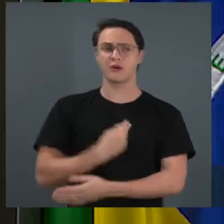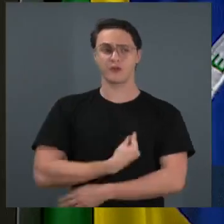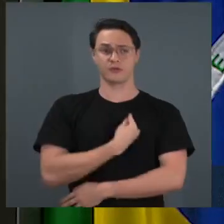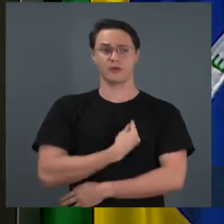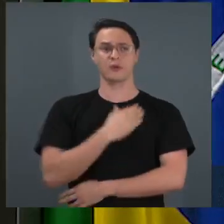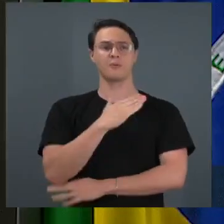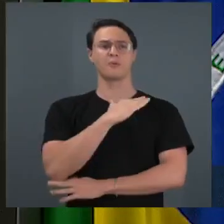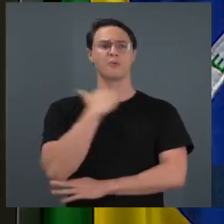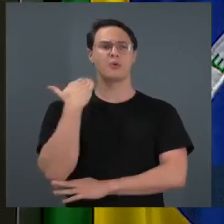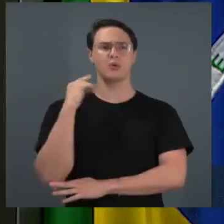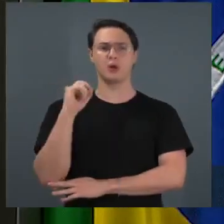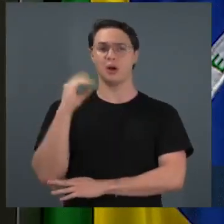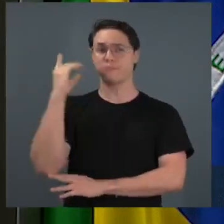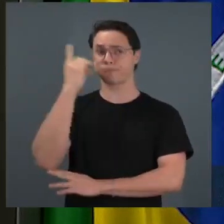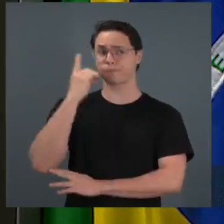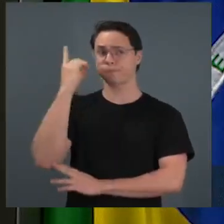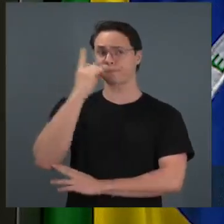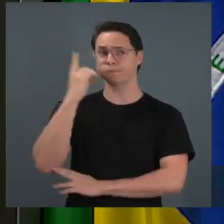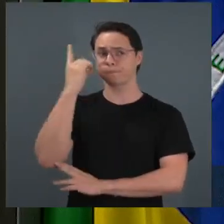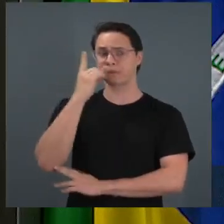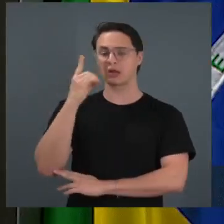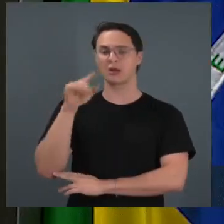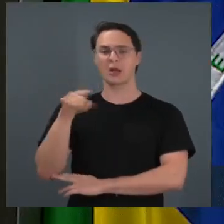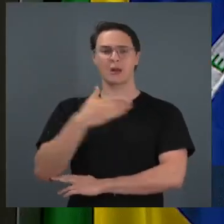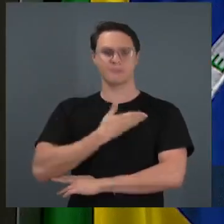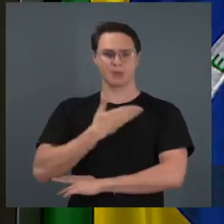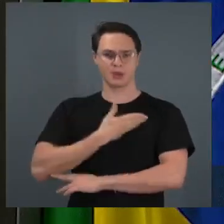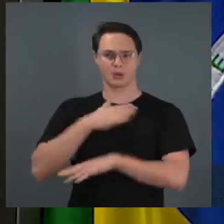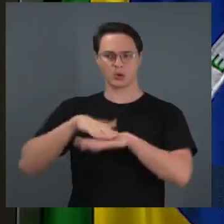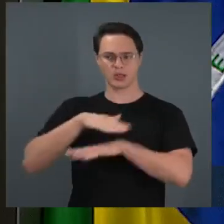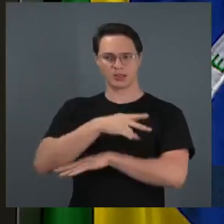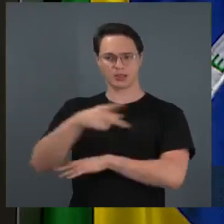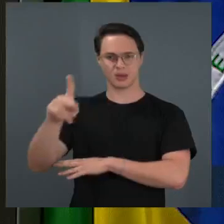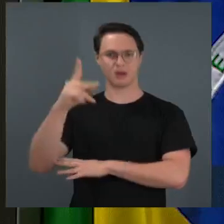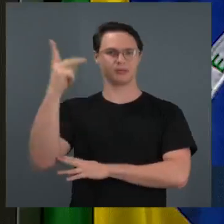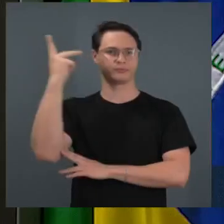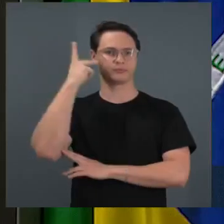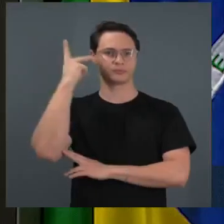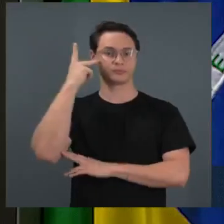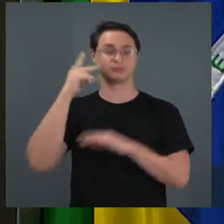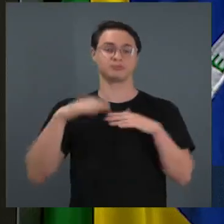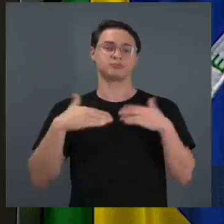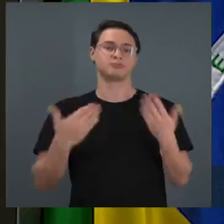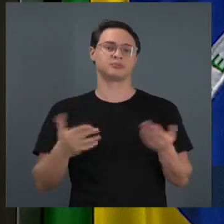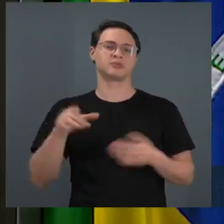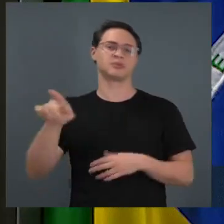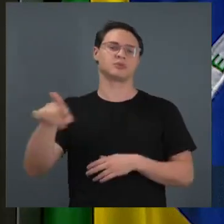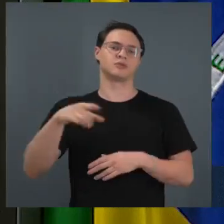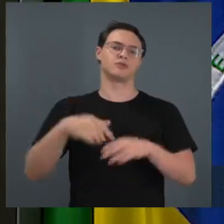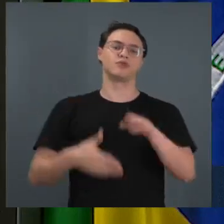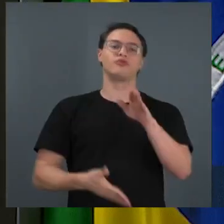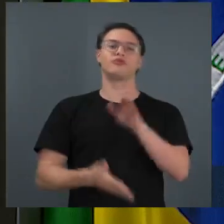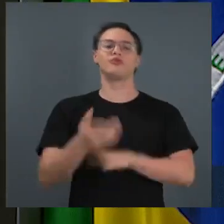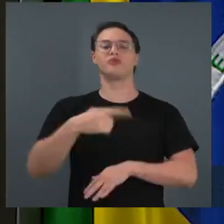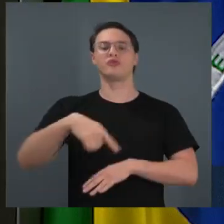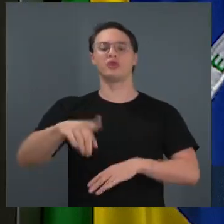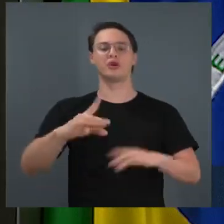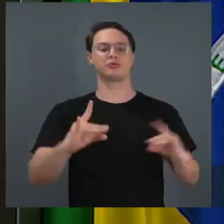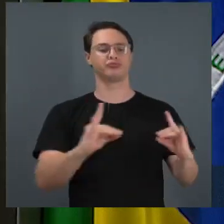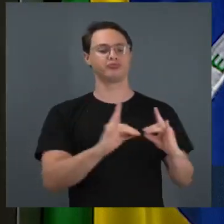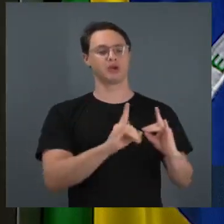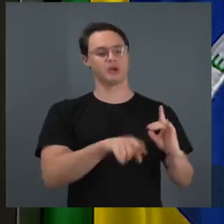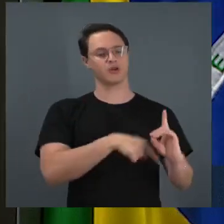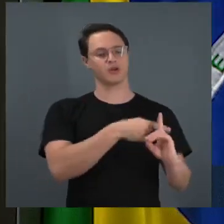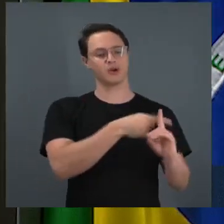um deputado amigo dele em São Paulo, e ele então foi para o velório e não pôde se